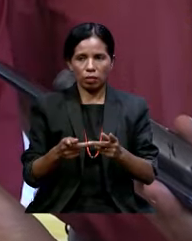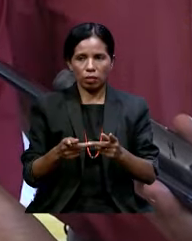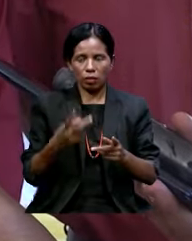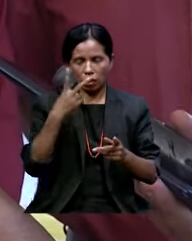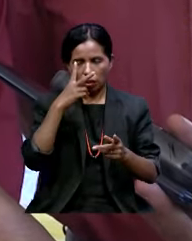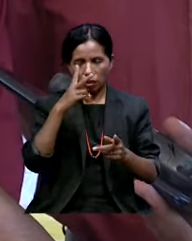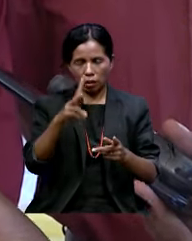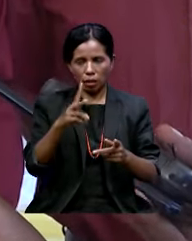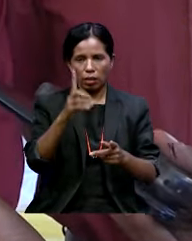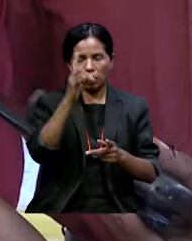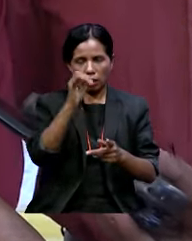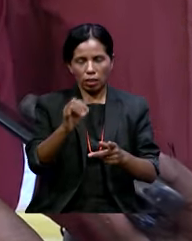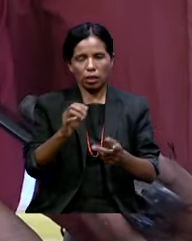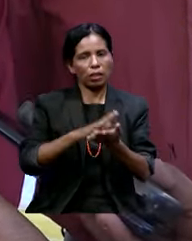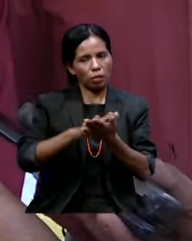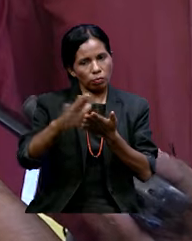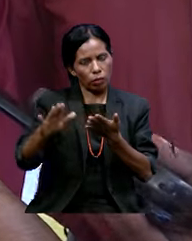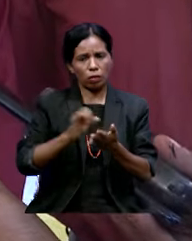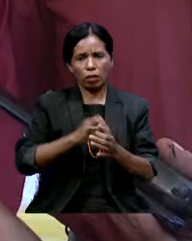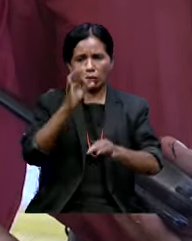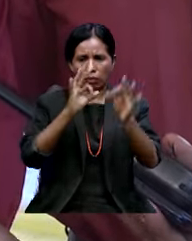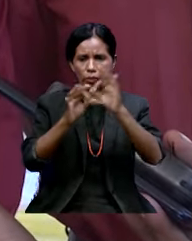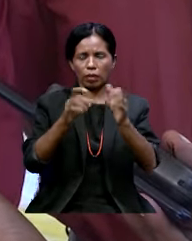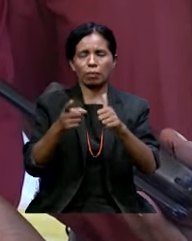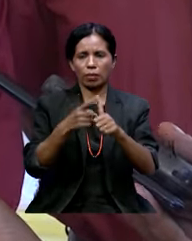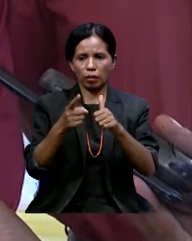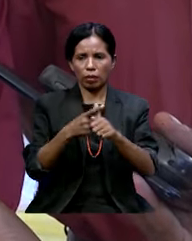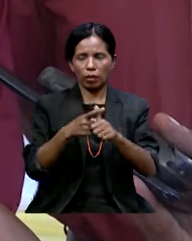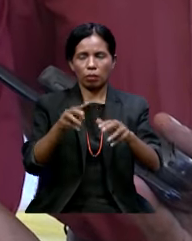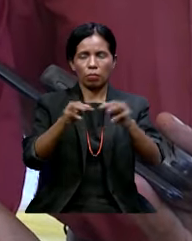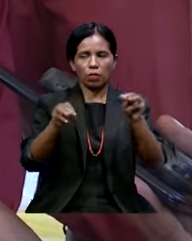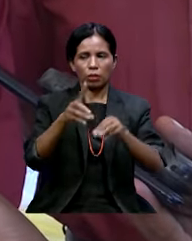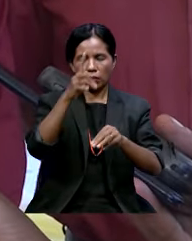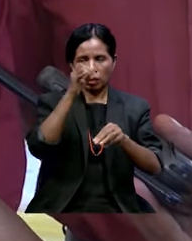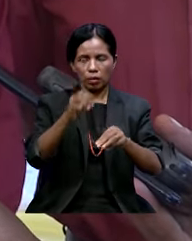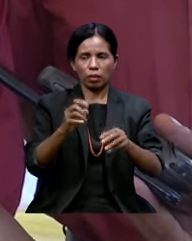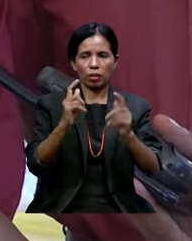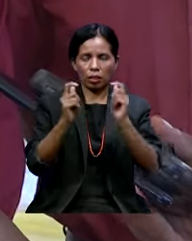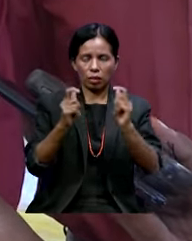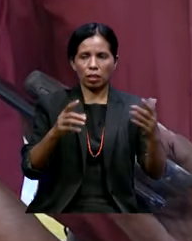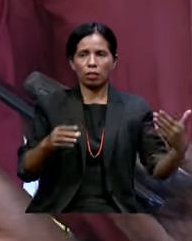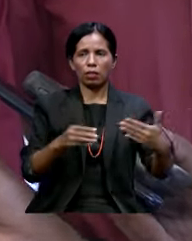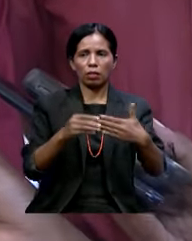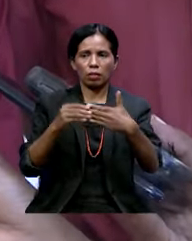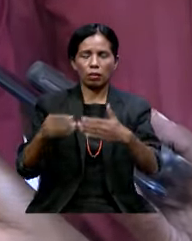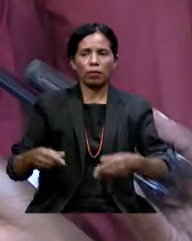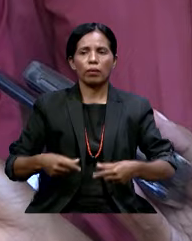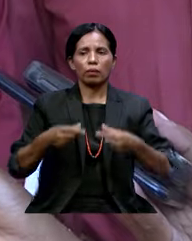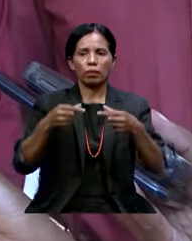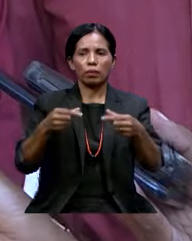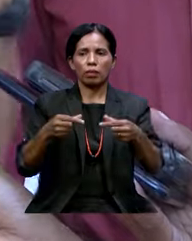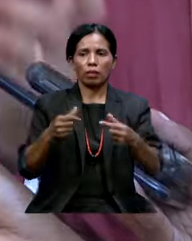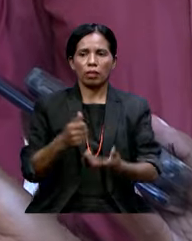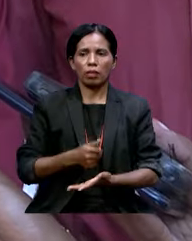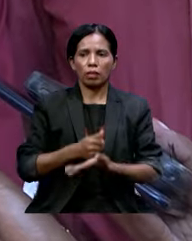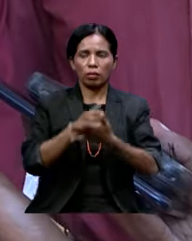linia. Hau fiar kata ka, primero municipio dili tenta to organiza for assistência,